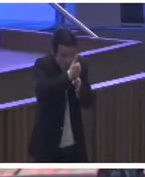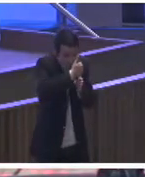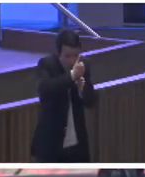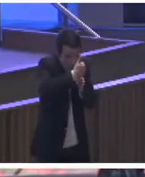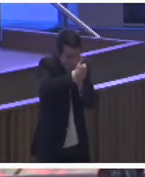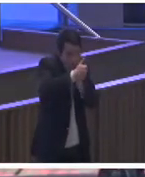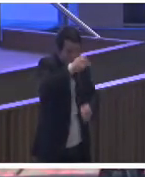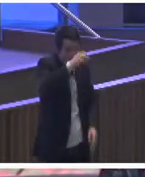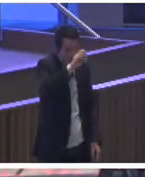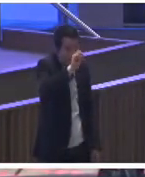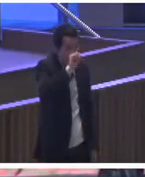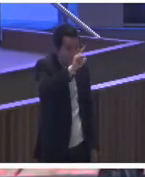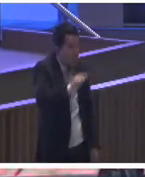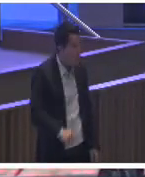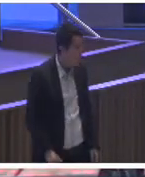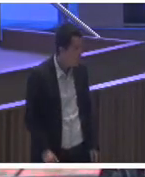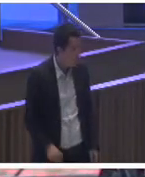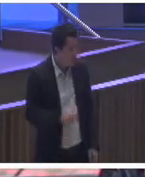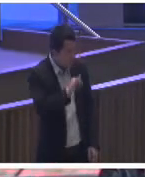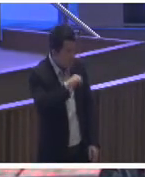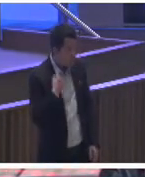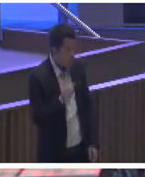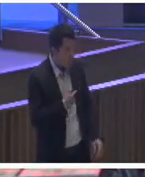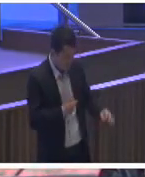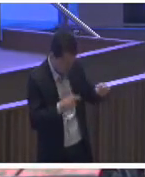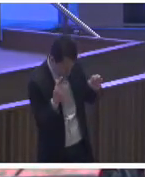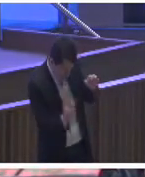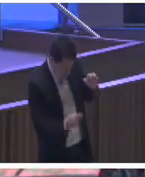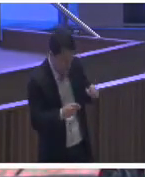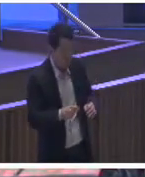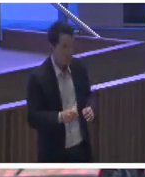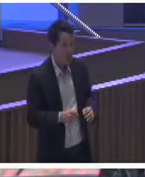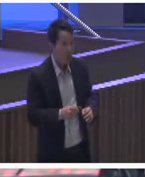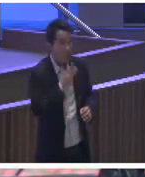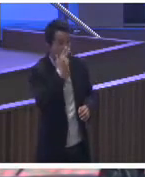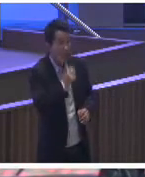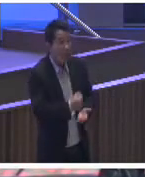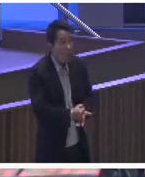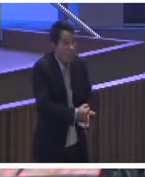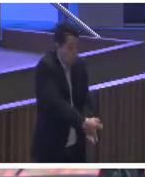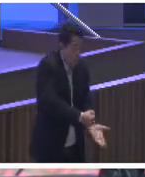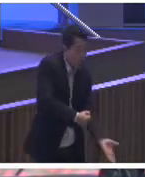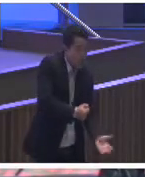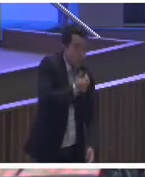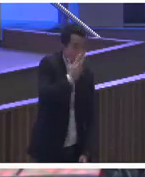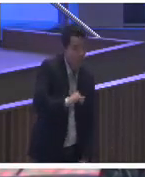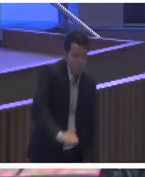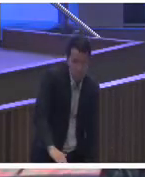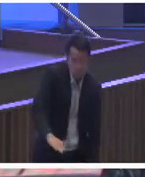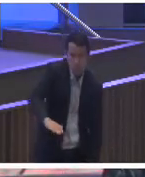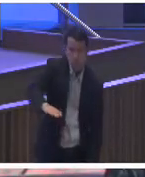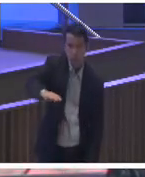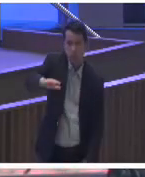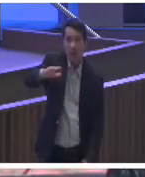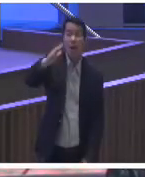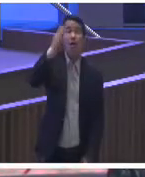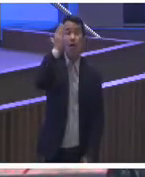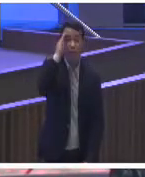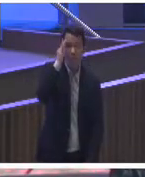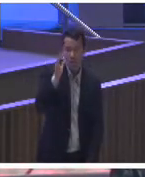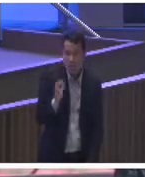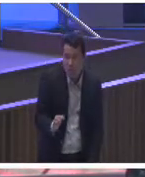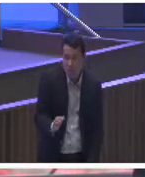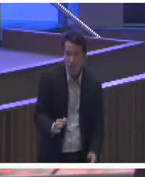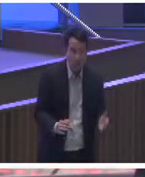ajudando a formar o caráter dessa criança. E é isso que Deus está fazendo. A disciplina da igreja